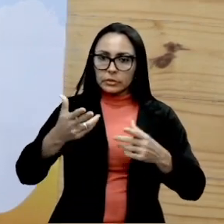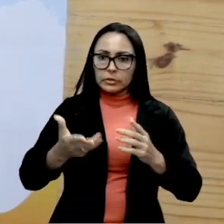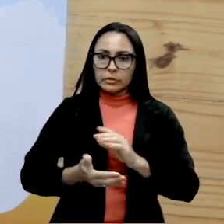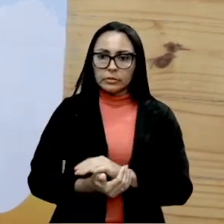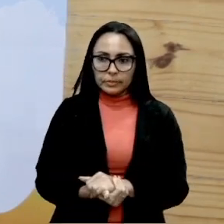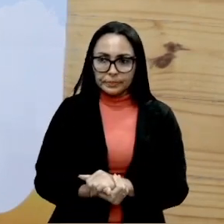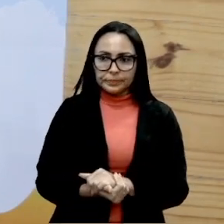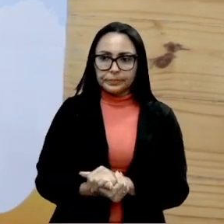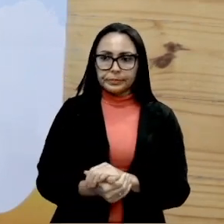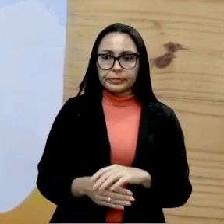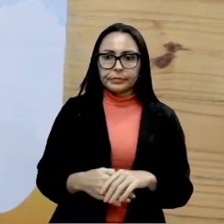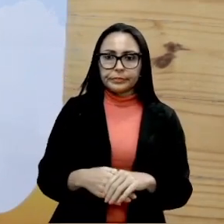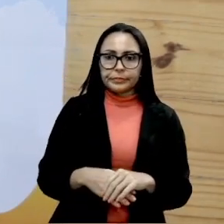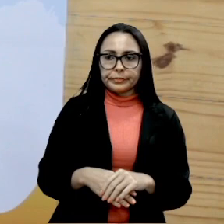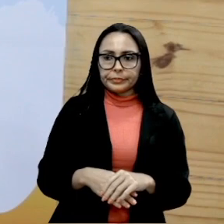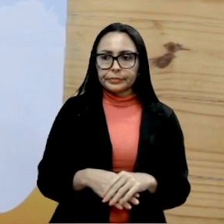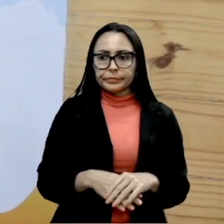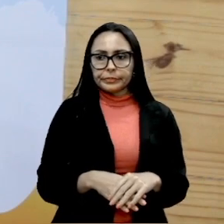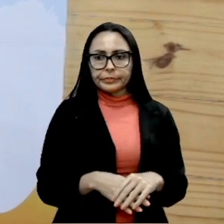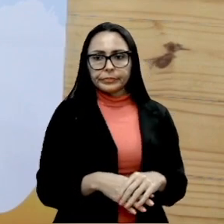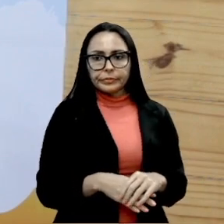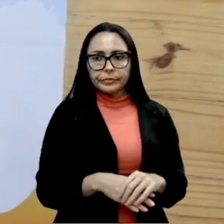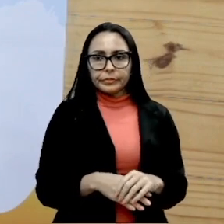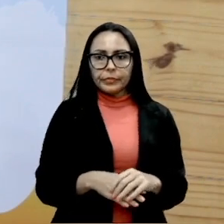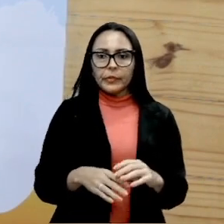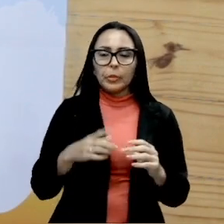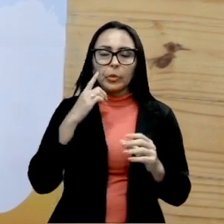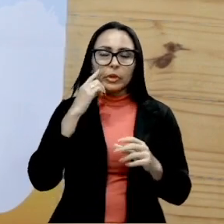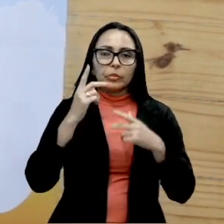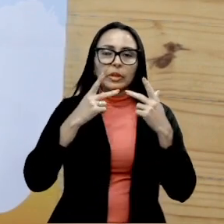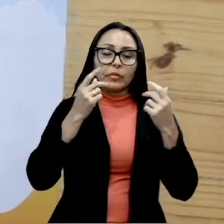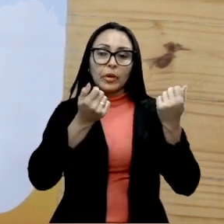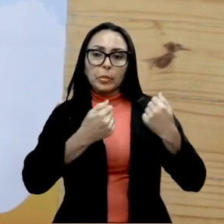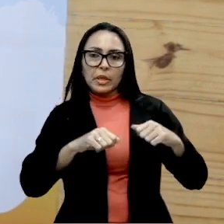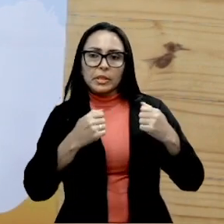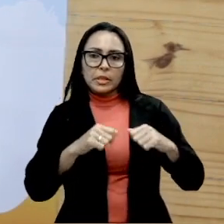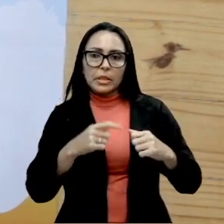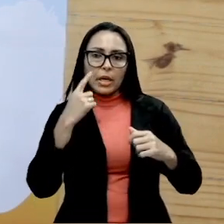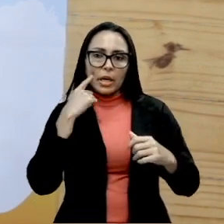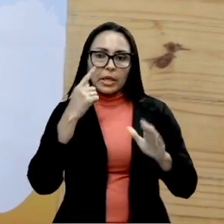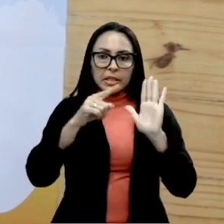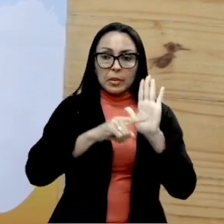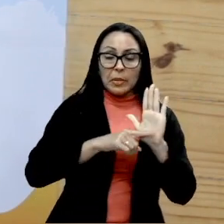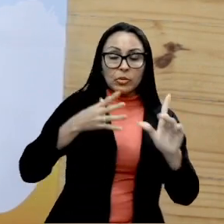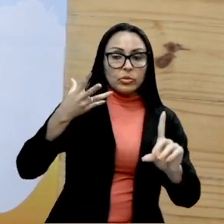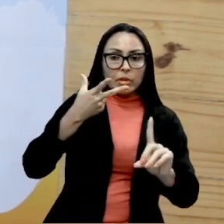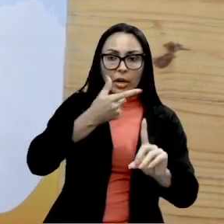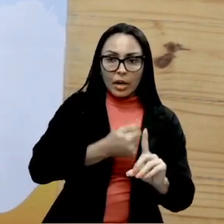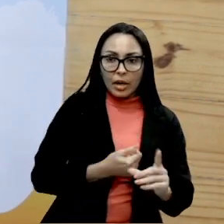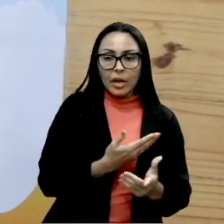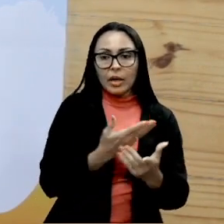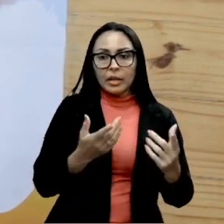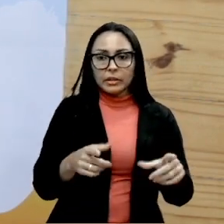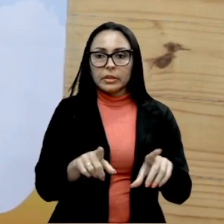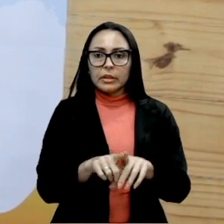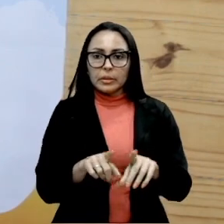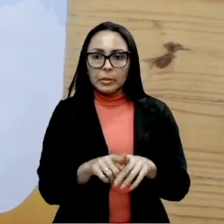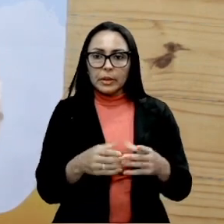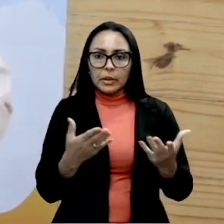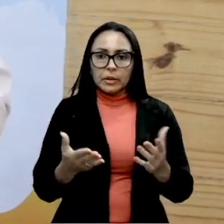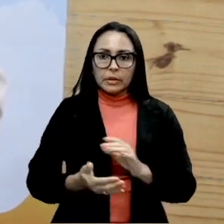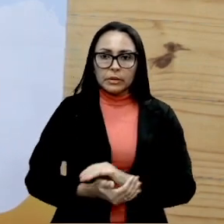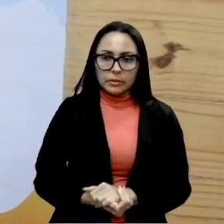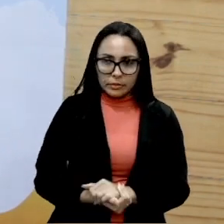reduzido. Podemos dizer assim, que vai precisar de menos arte dele. O talento do captador aí vai ser, no caso, mais